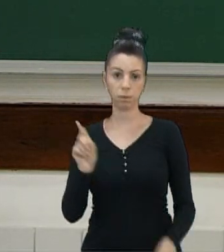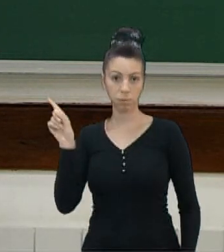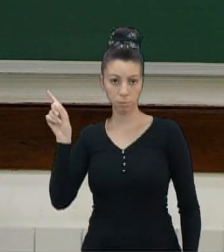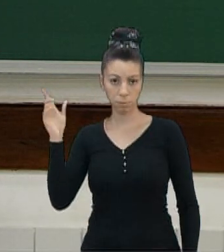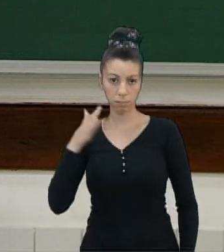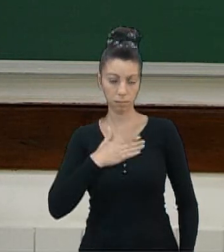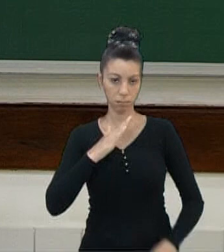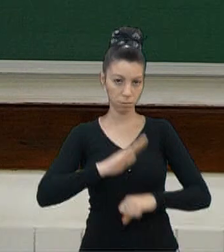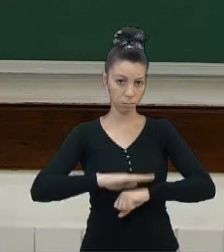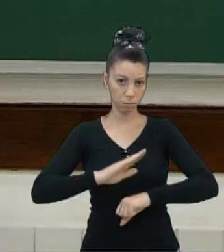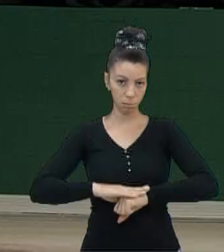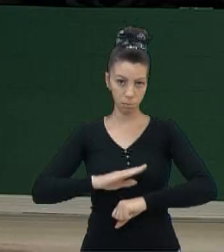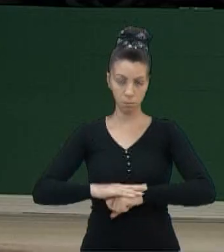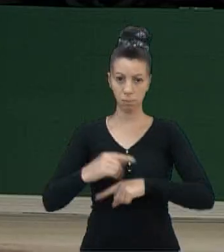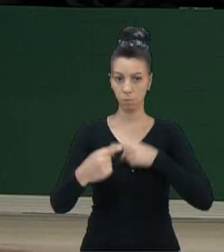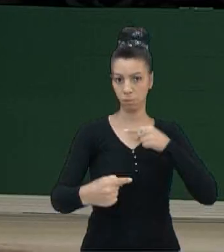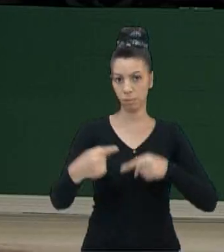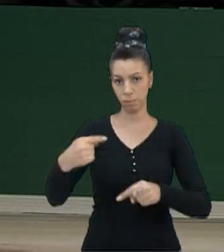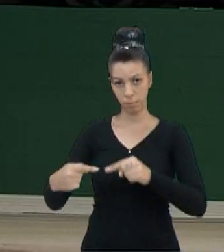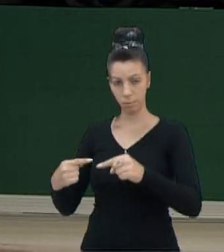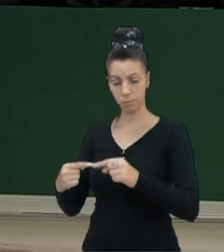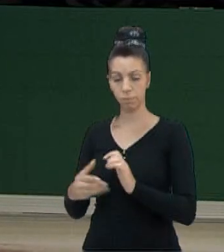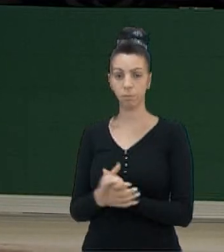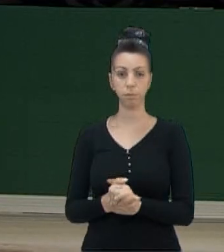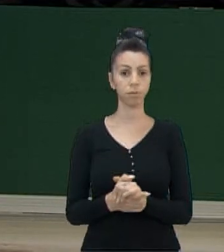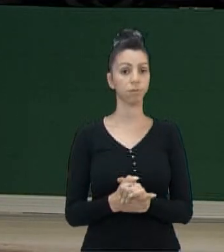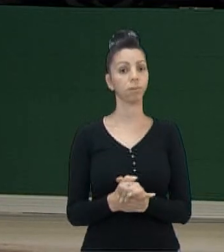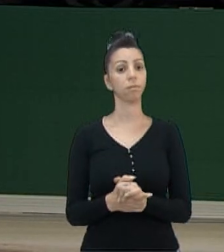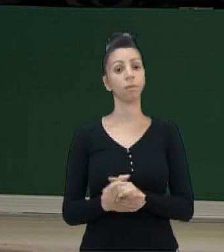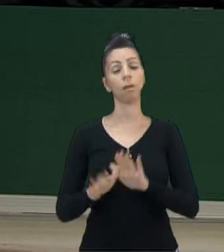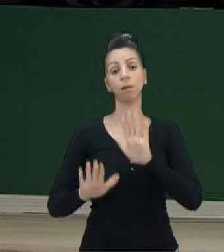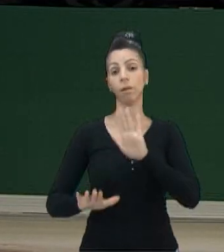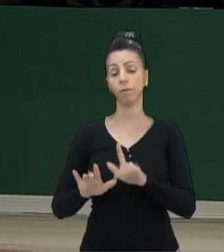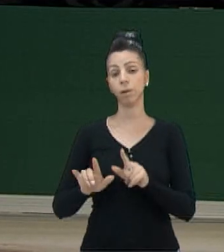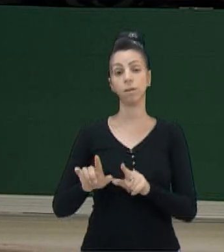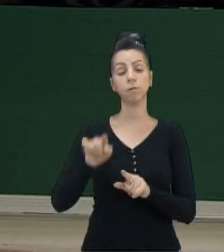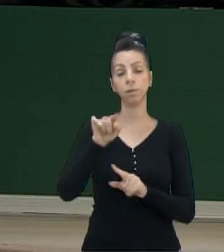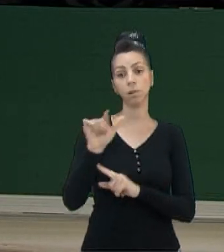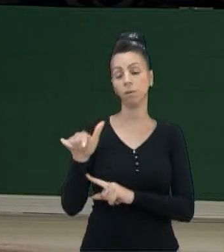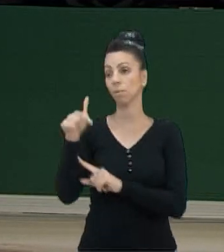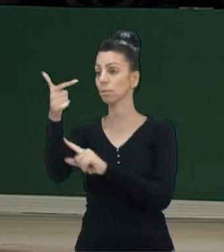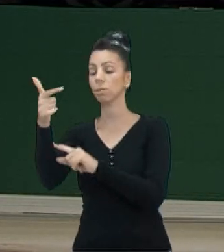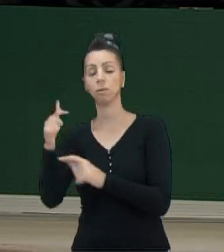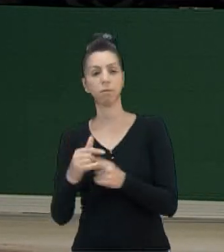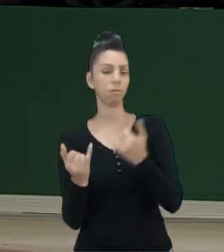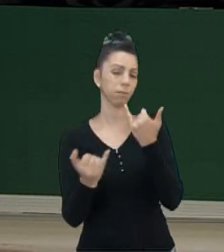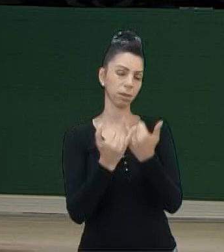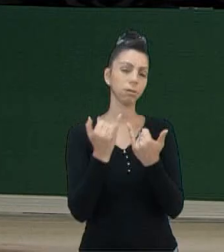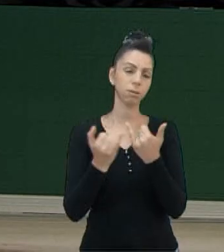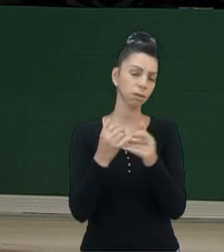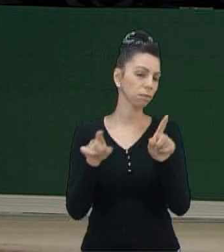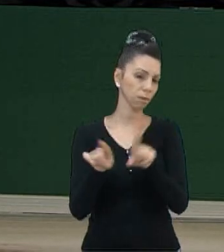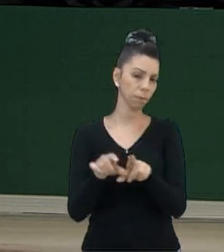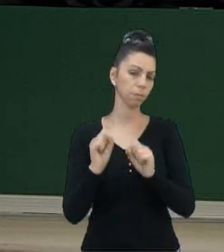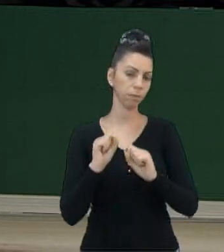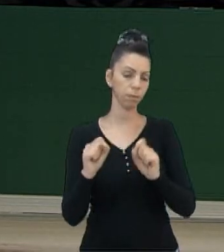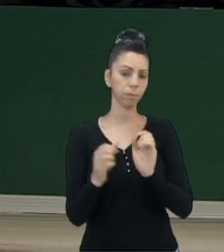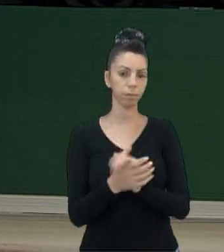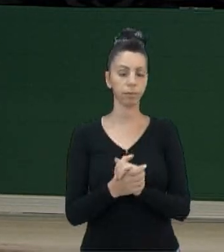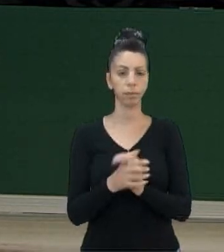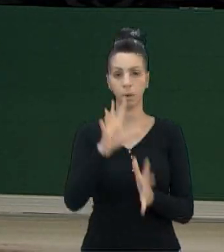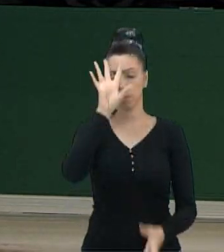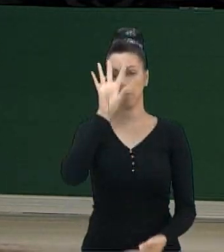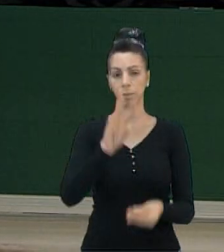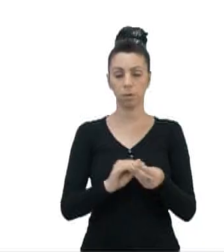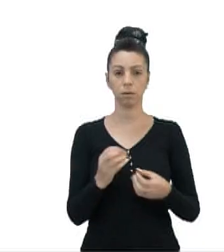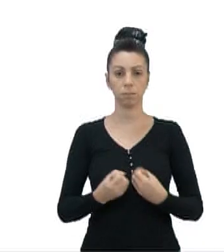minha sobre essa discussão, tá? Talvez você veja outras questões ou algo parecido. Então, aí vamos pensar na interpretação